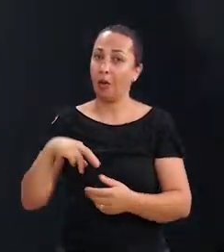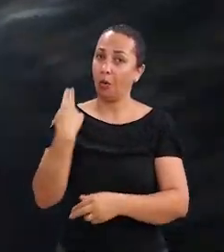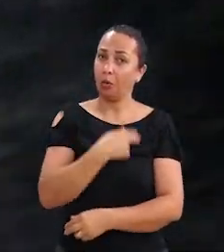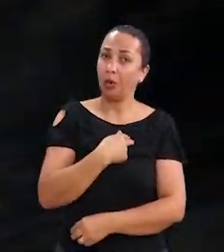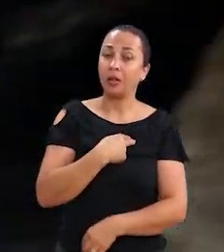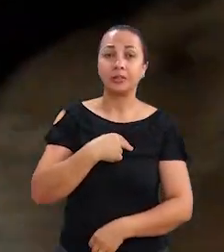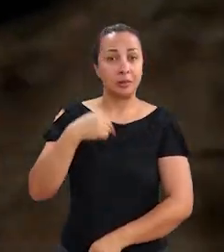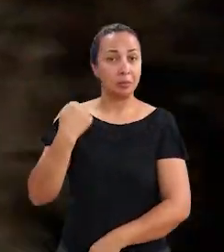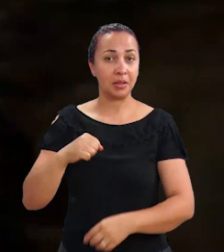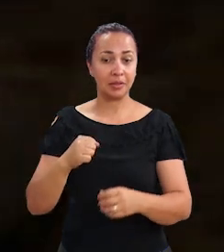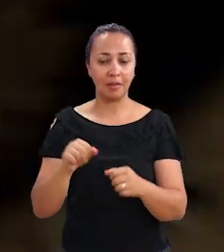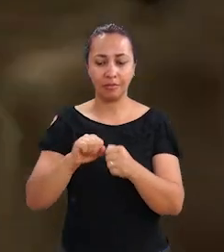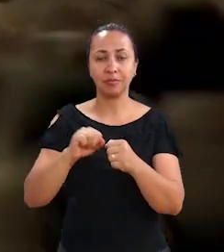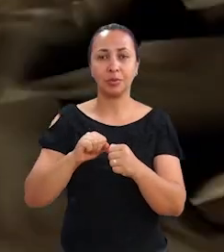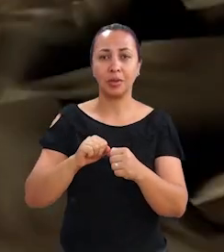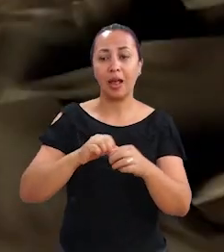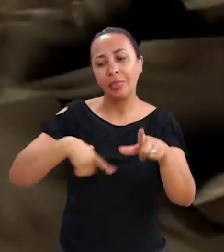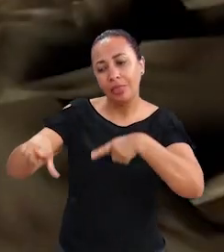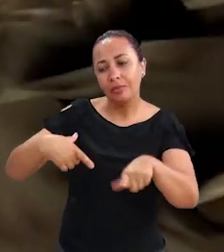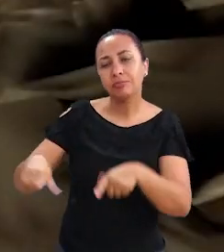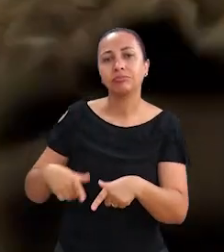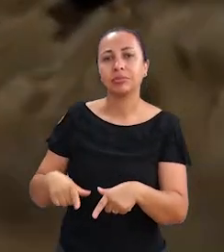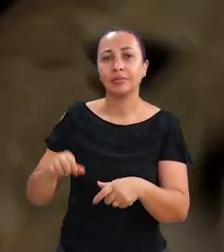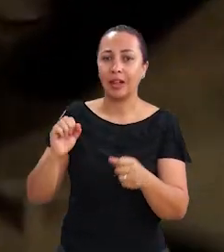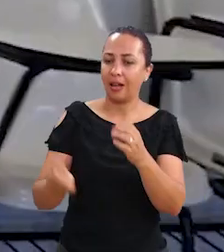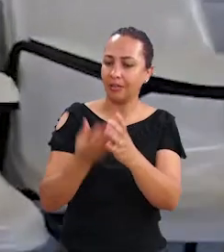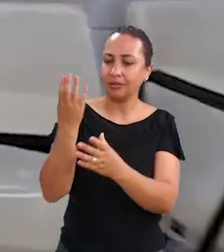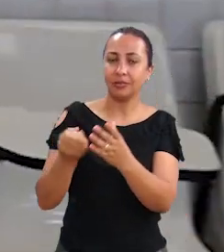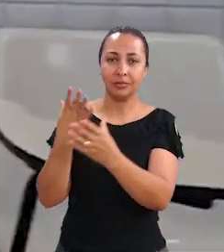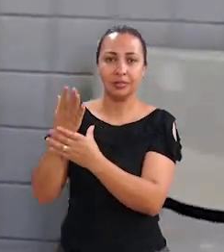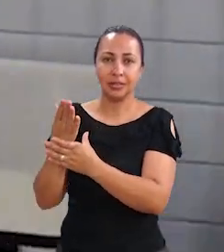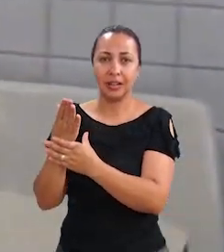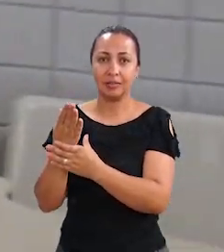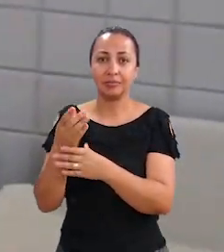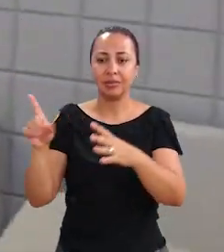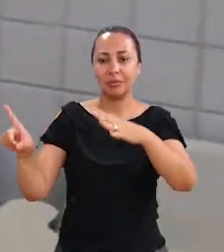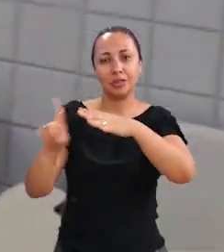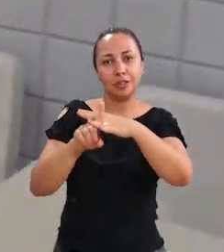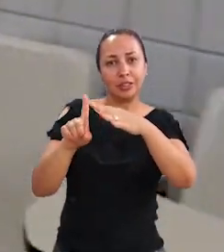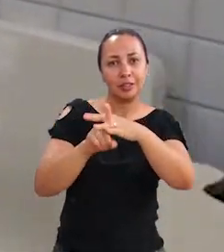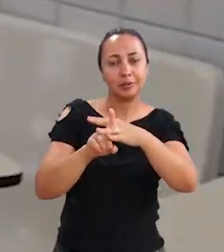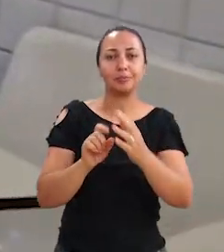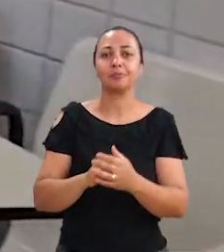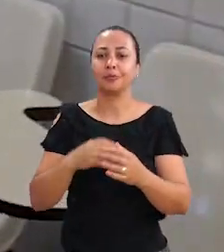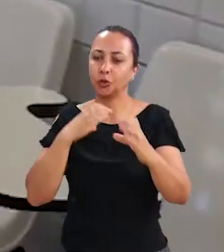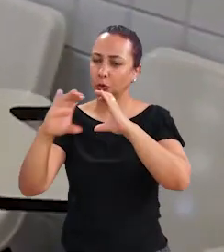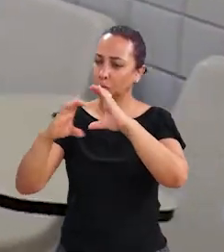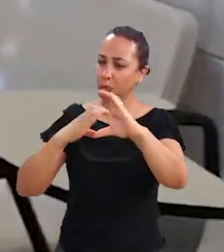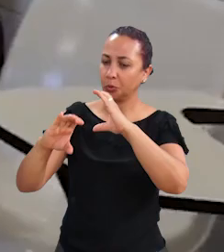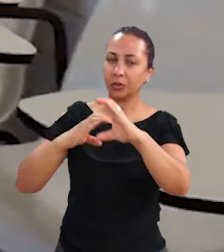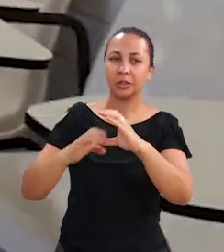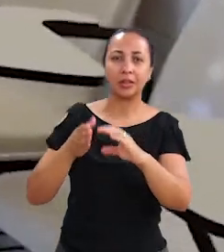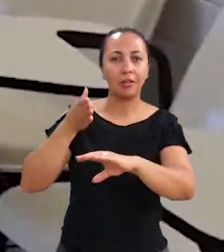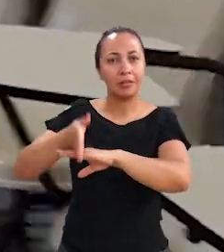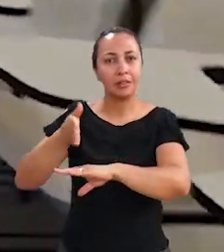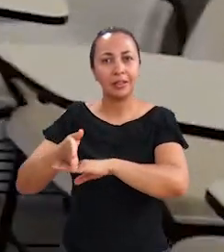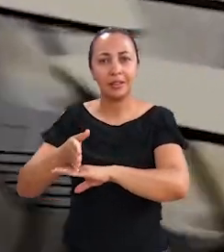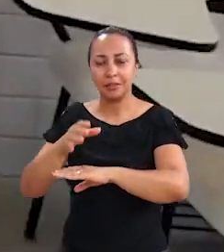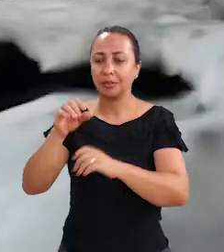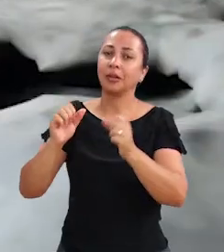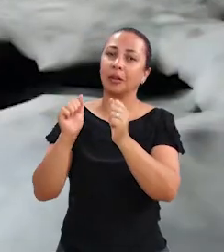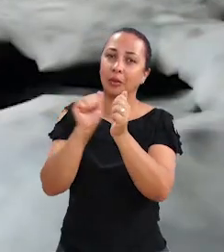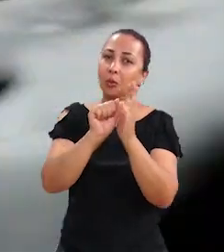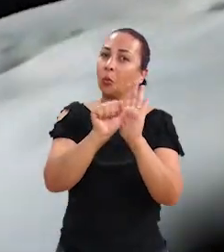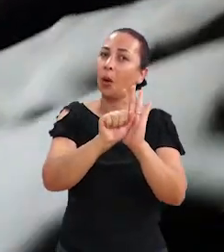ele já existe. Agora a gente quer implementar funcionalidades. A gente vai criar funcionalidades de interação e de comunicação